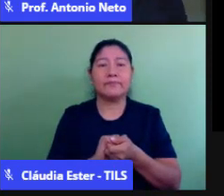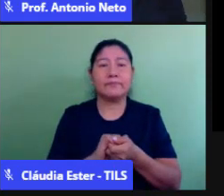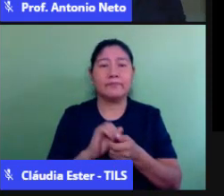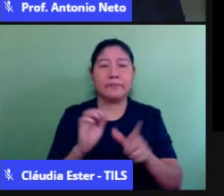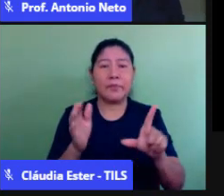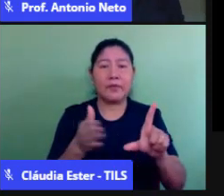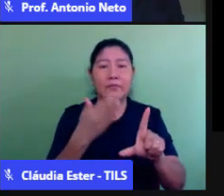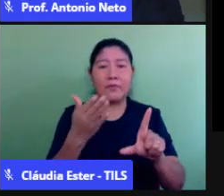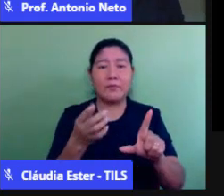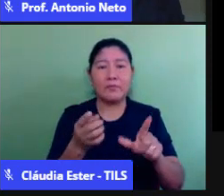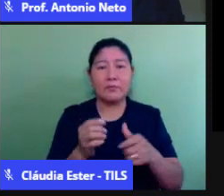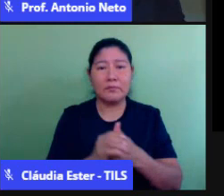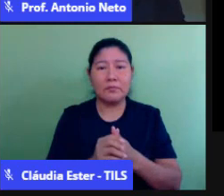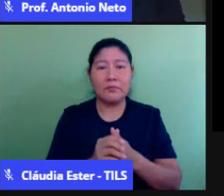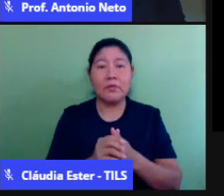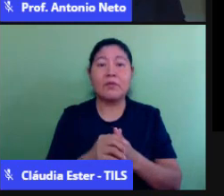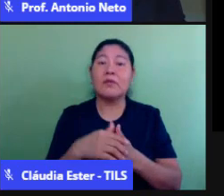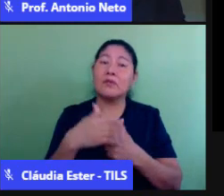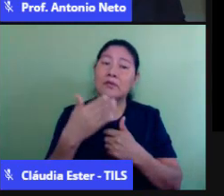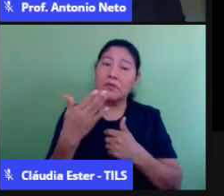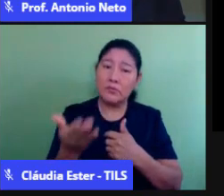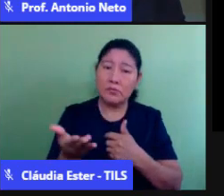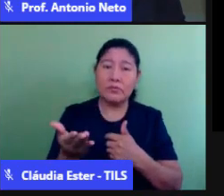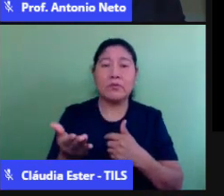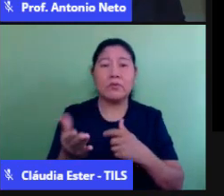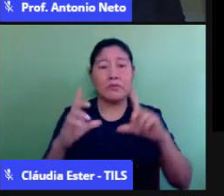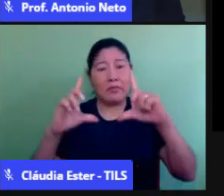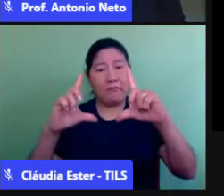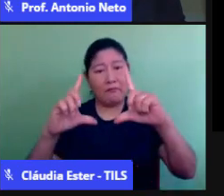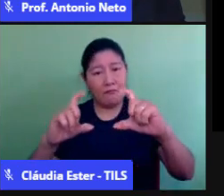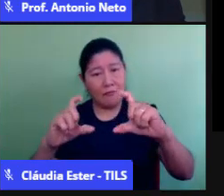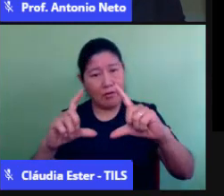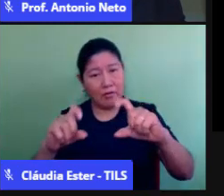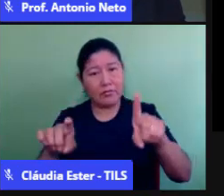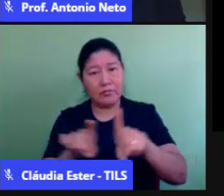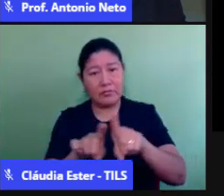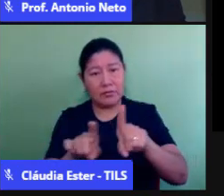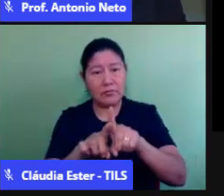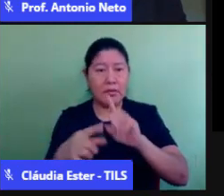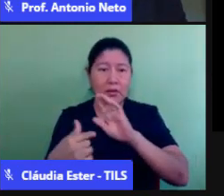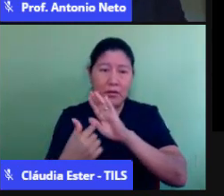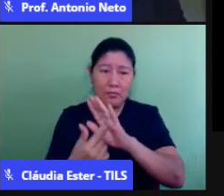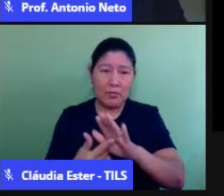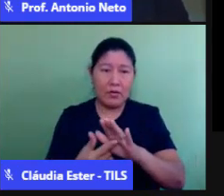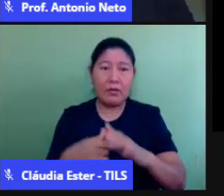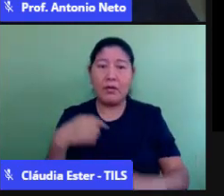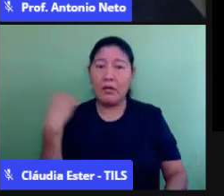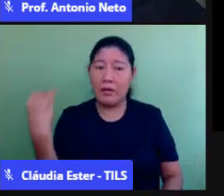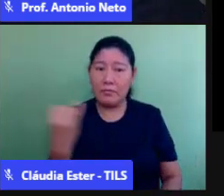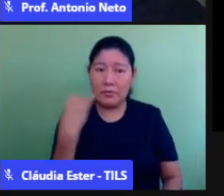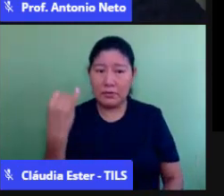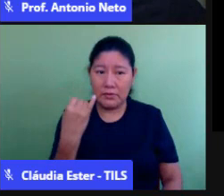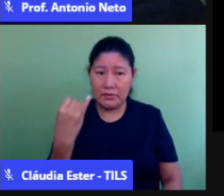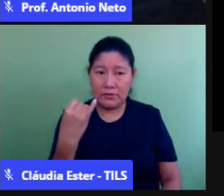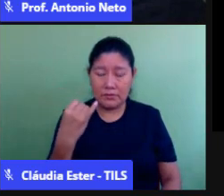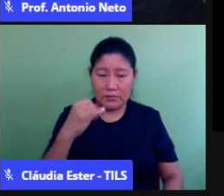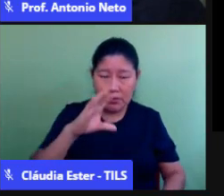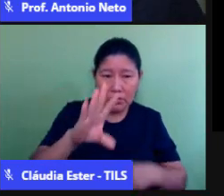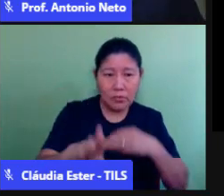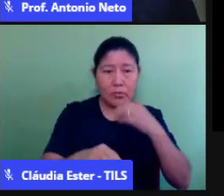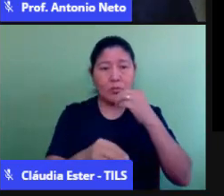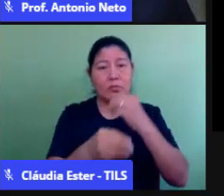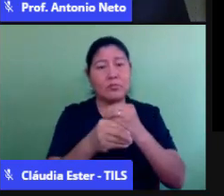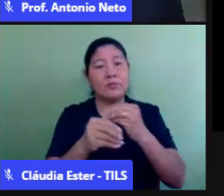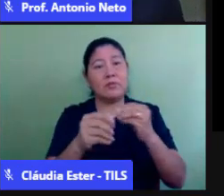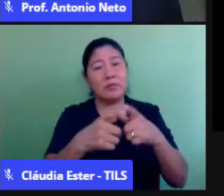Próximo. E daí outro momento para o nosso crescimento, para ter um boom de migrantes na